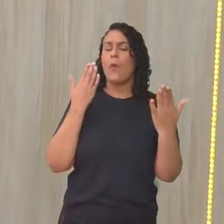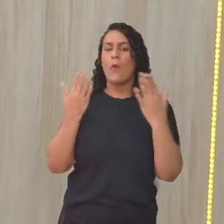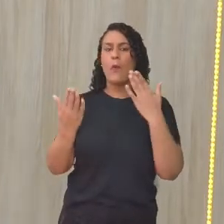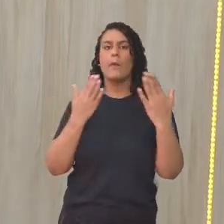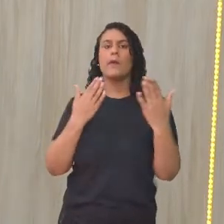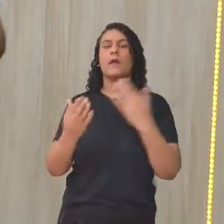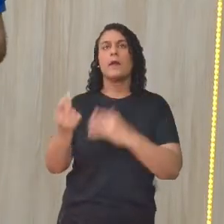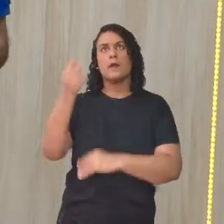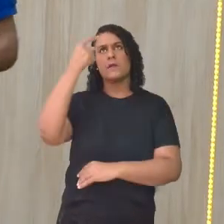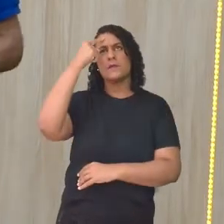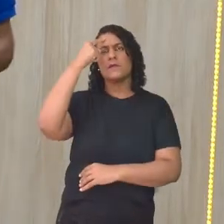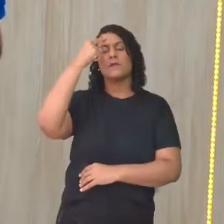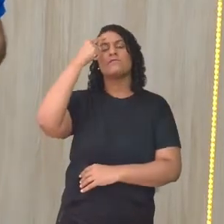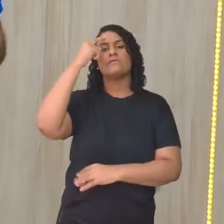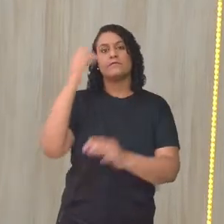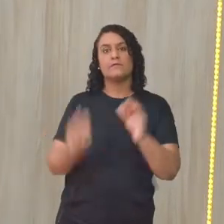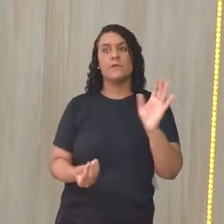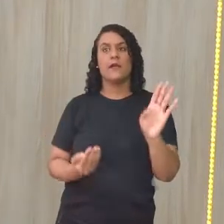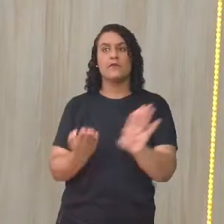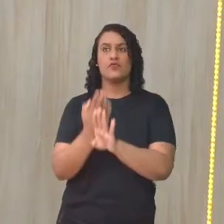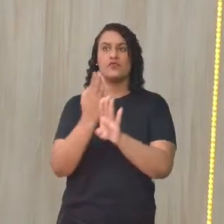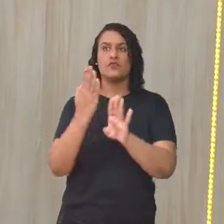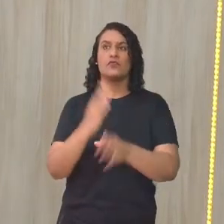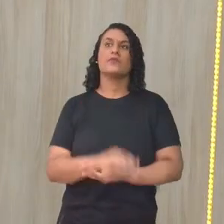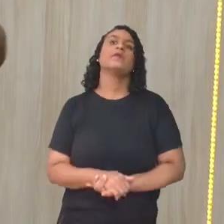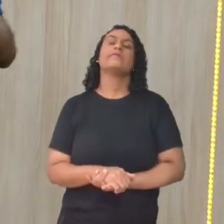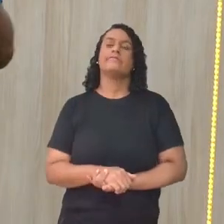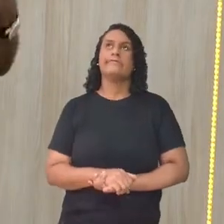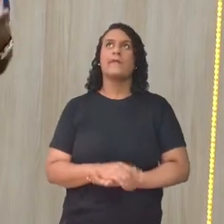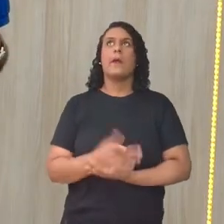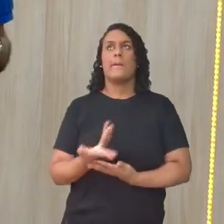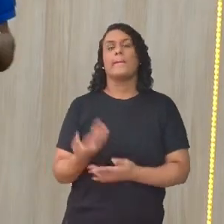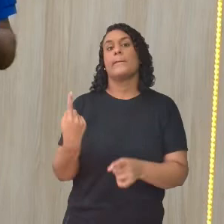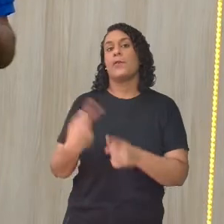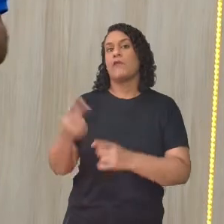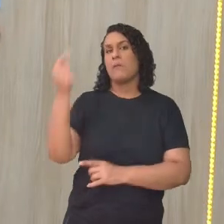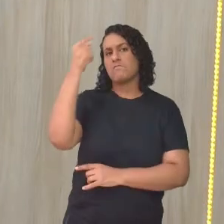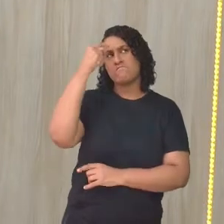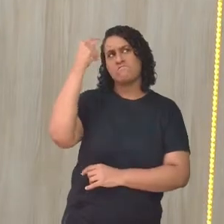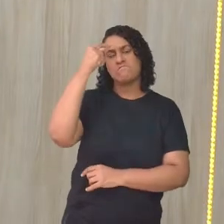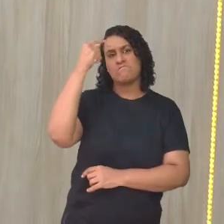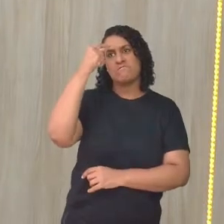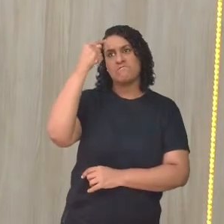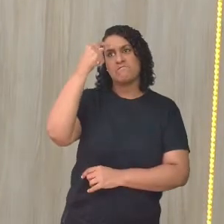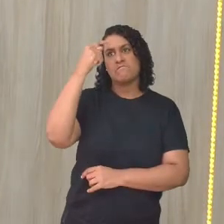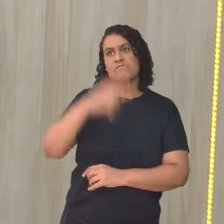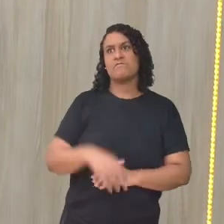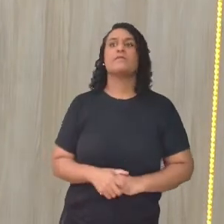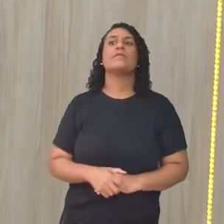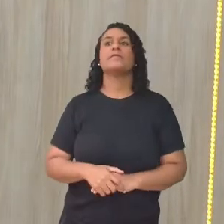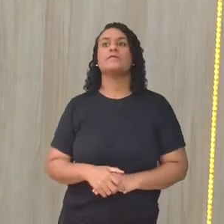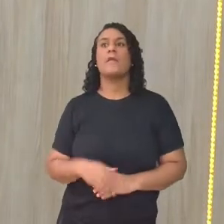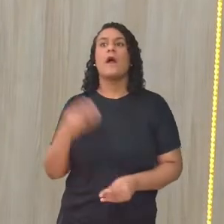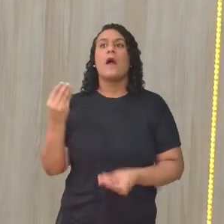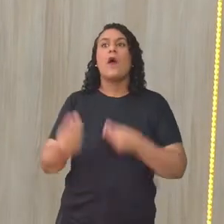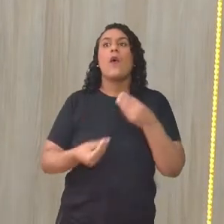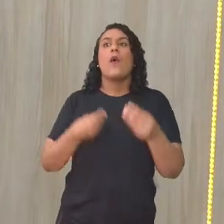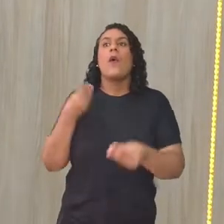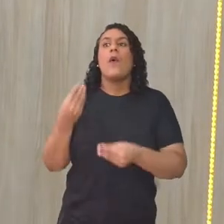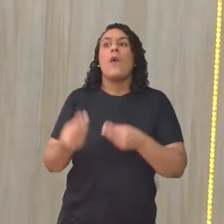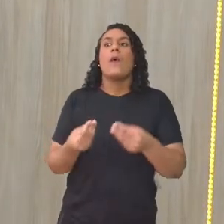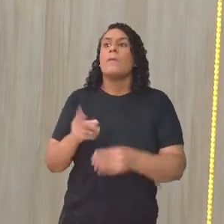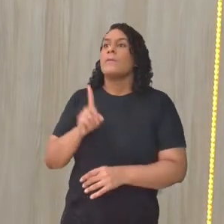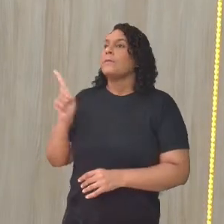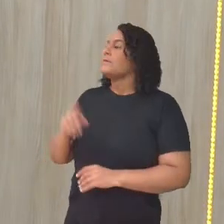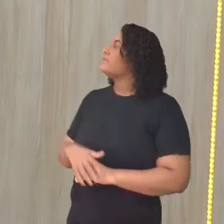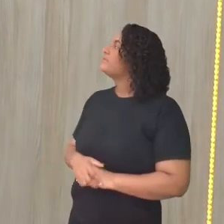direitinho aí, descobrir esse tópico. É isso que ele foi pensando, né? E aí ele botou no letras, como é que eu montaria essa proporção? Eu dizer